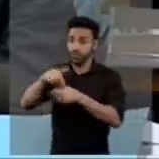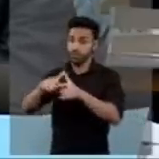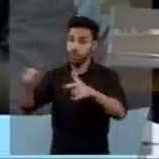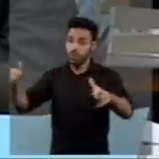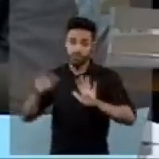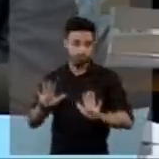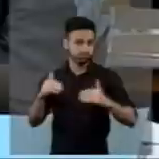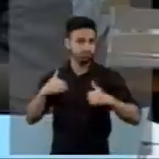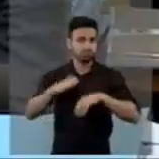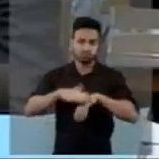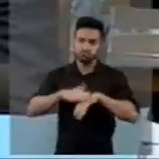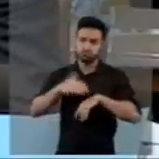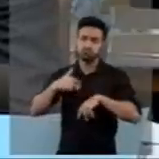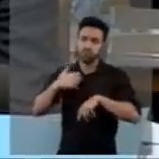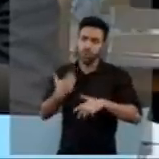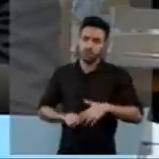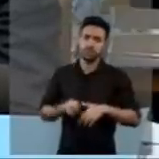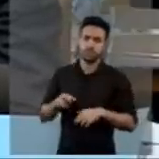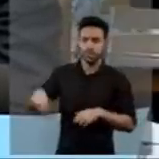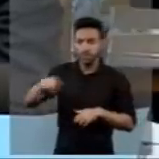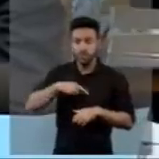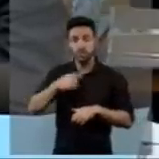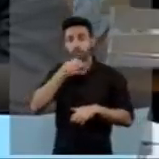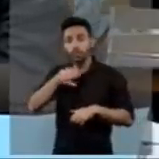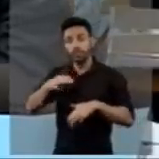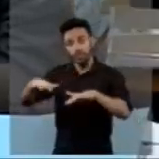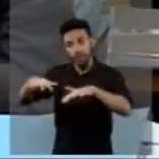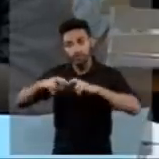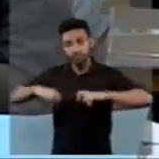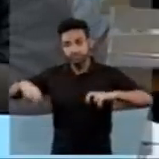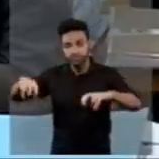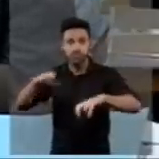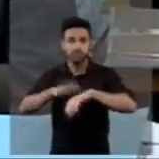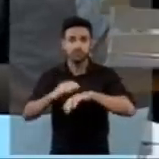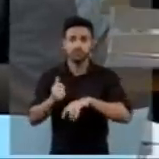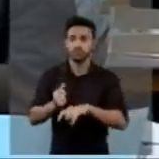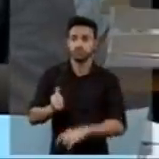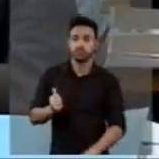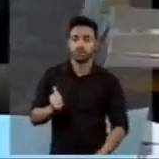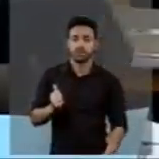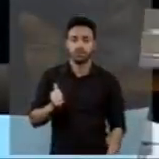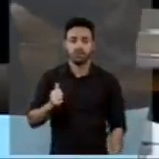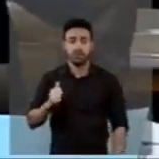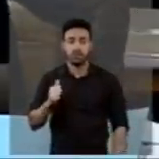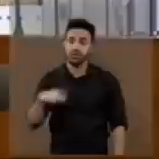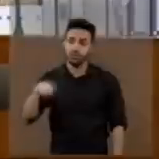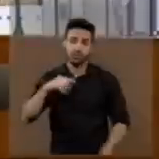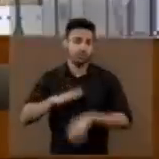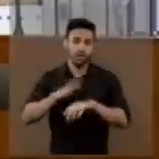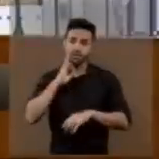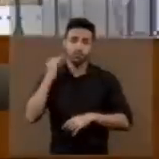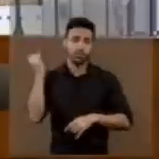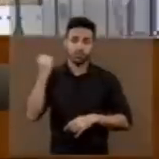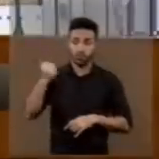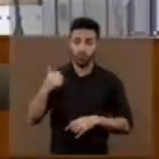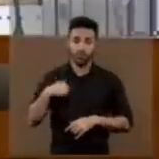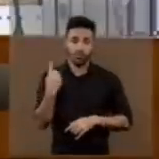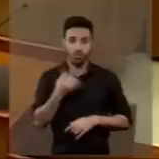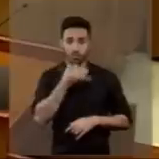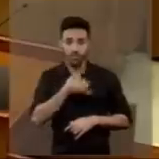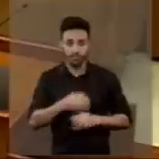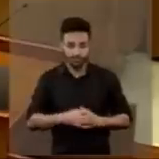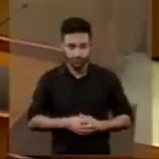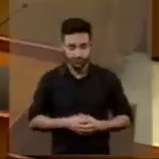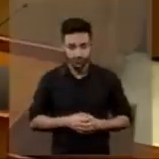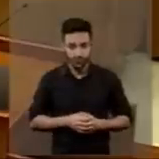egrégio plenário, e a posição do plenário está sendo uma vez mais reafirmada. Senhor presidente,